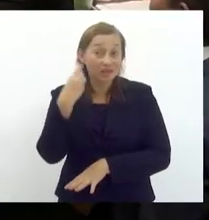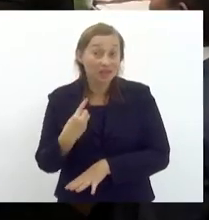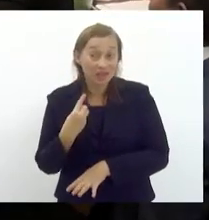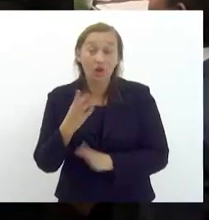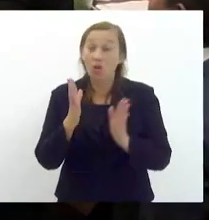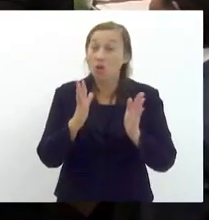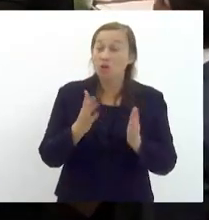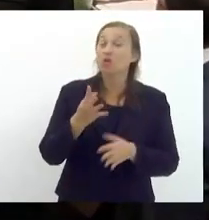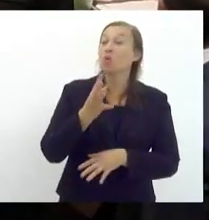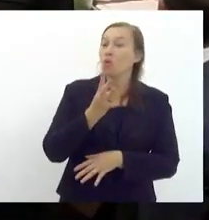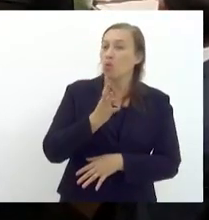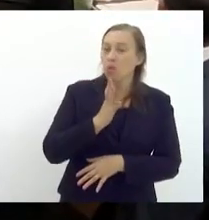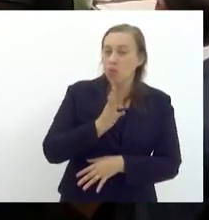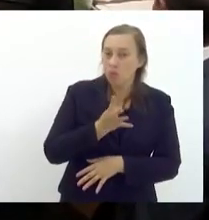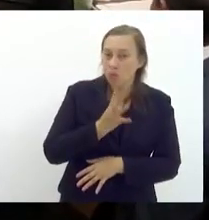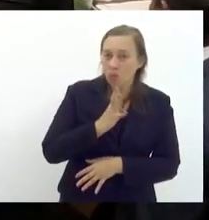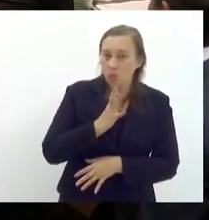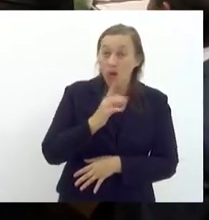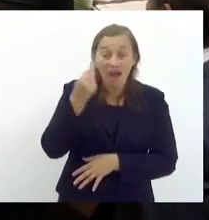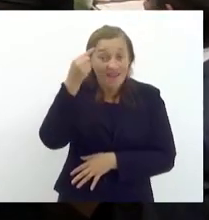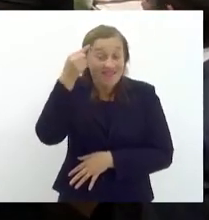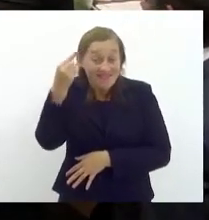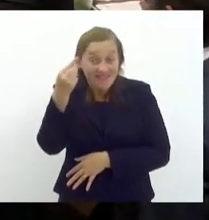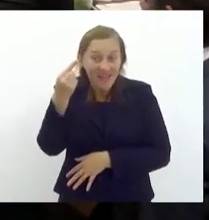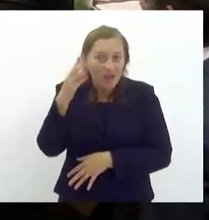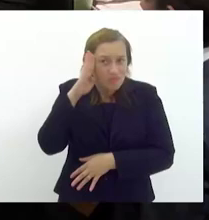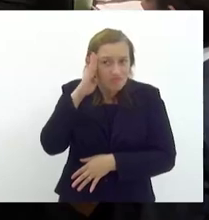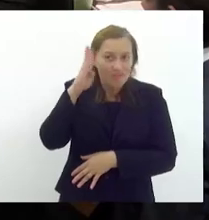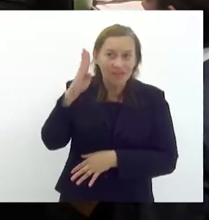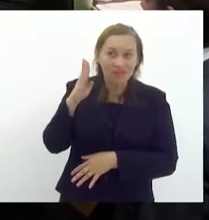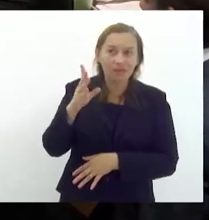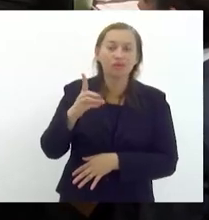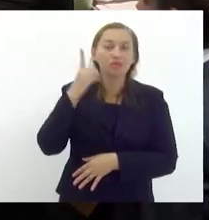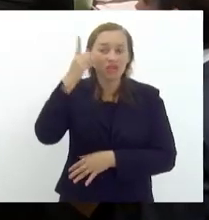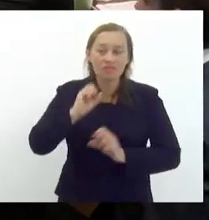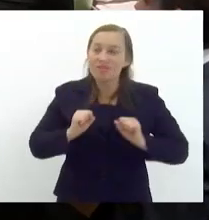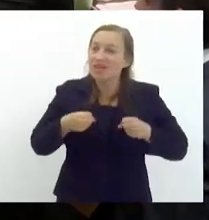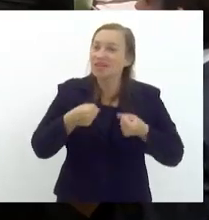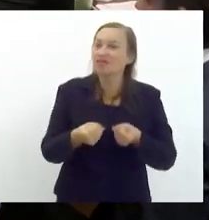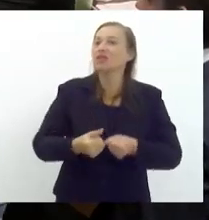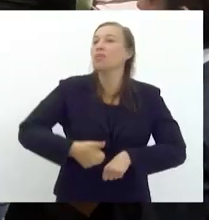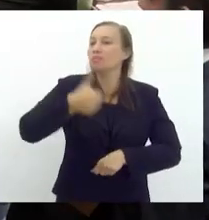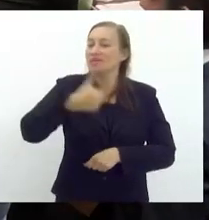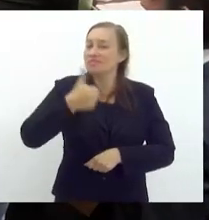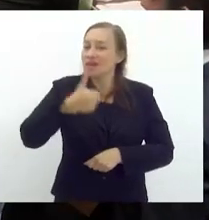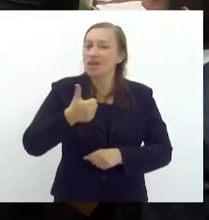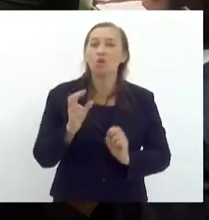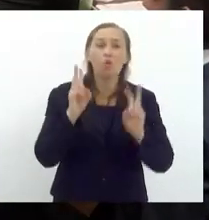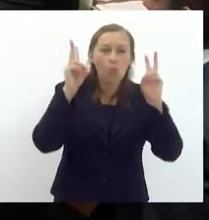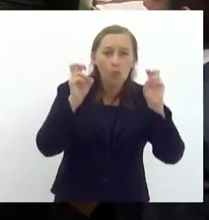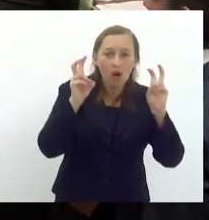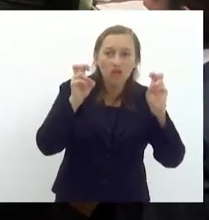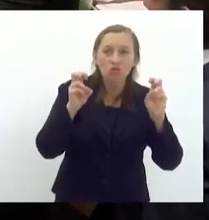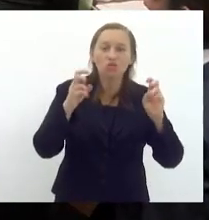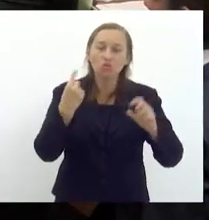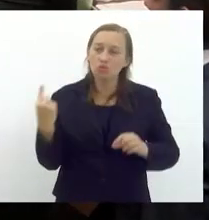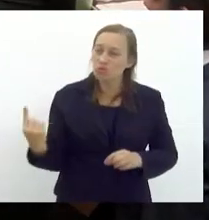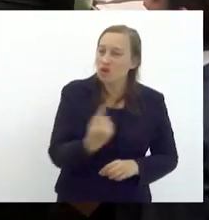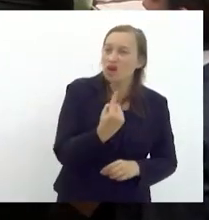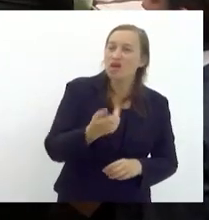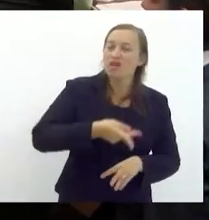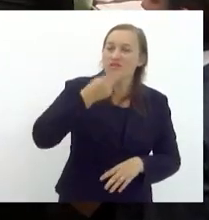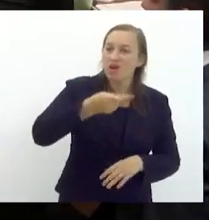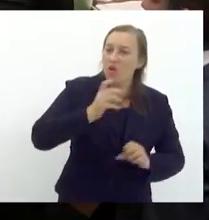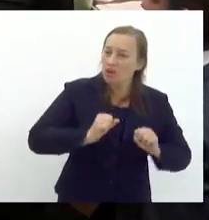hoje a gente reconhece a ideia Inicial aquele Deputado que defendeu que trouxe a questão à tona que fez